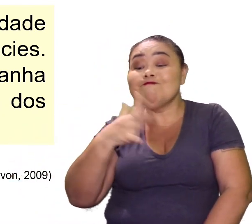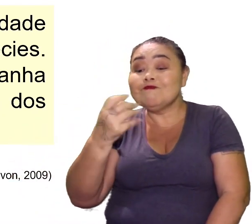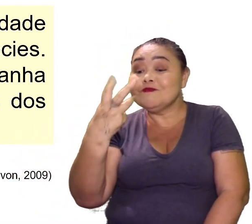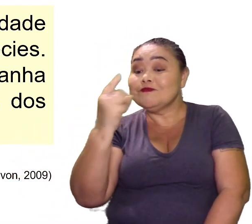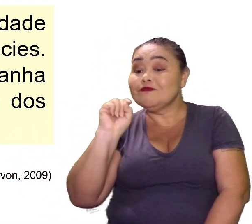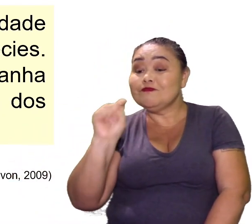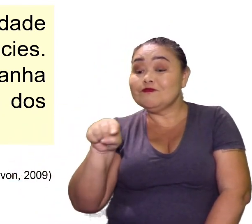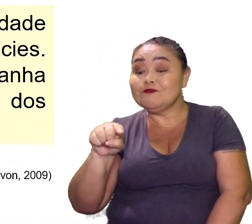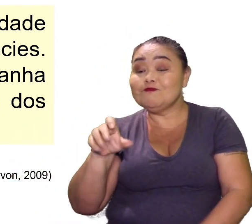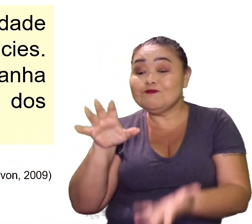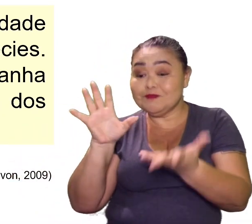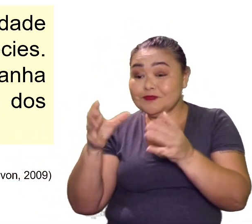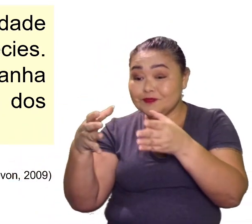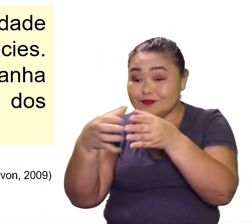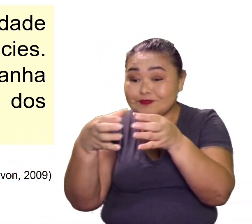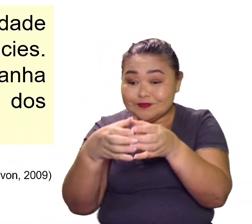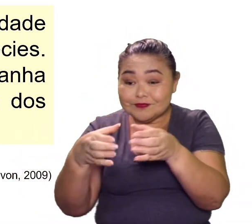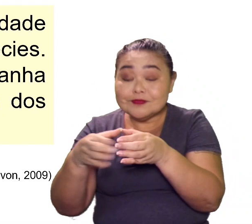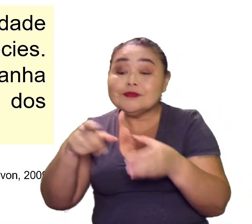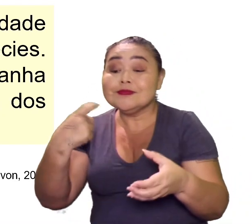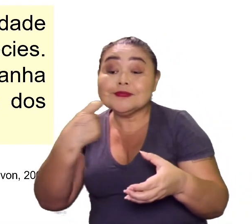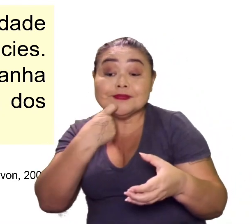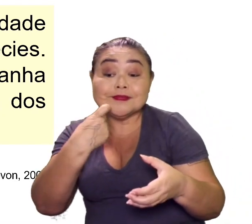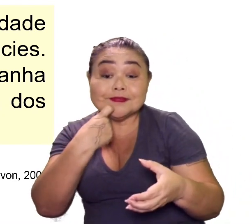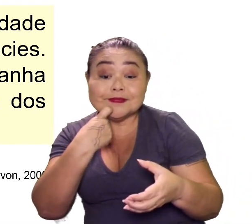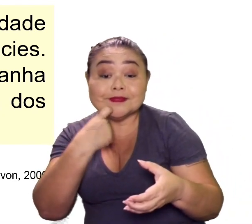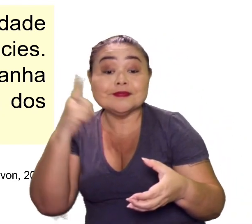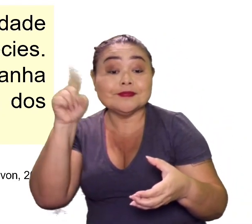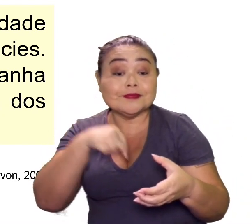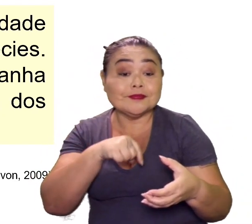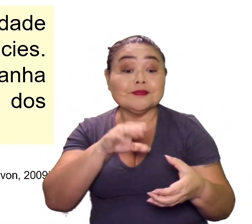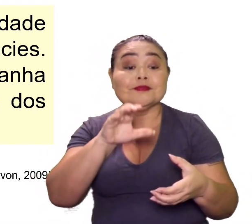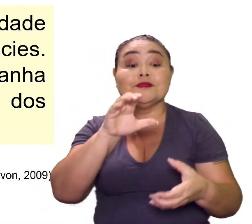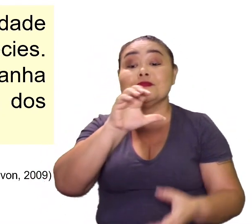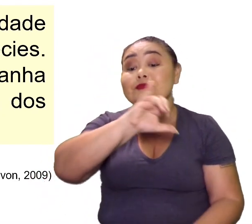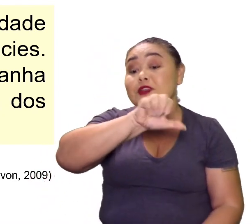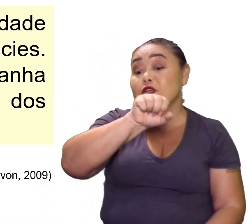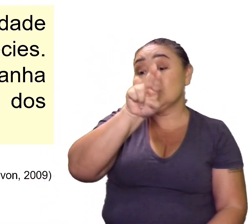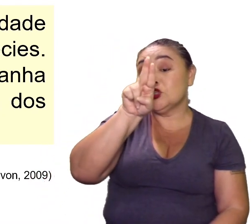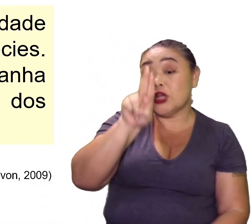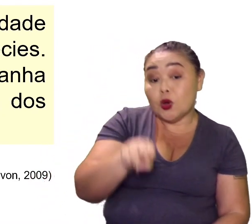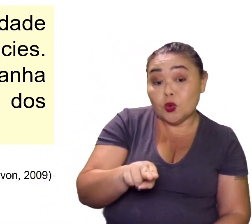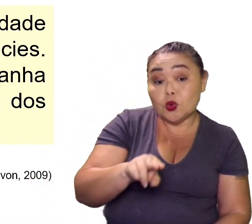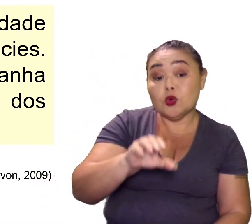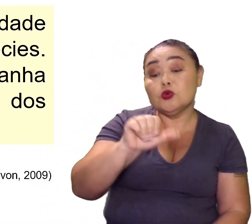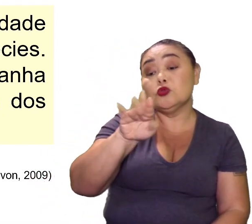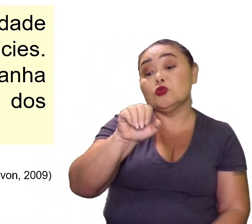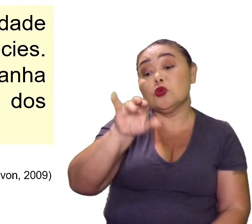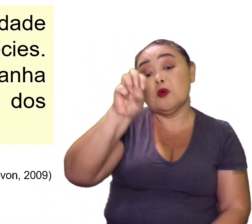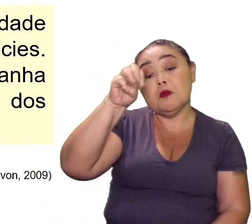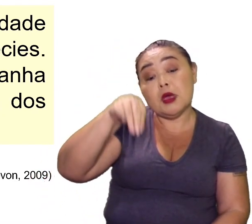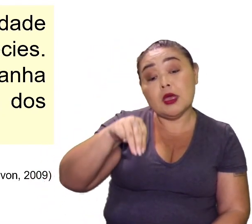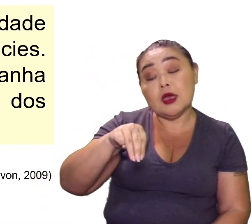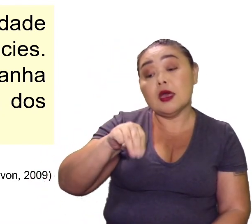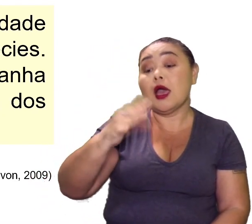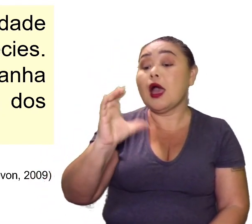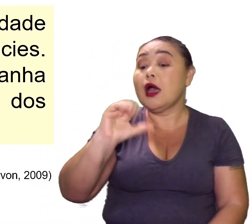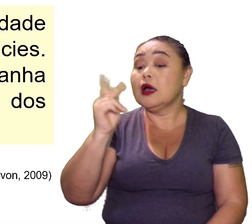3.000 espécies. Destes, podemos citar o jaú, o surubim, a